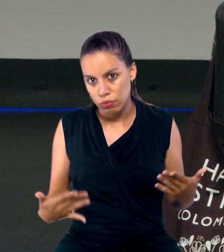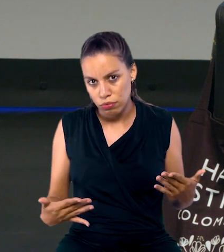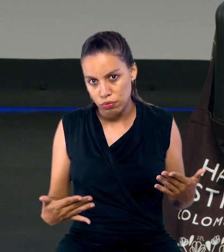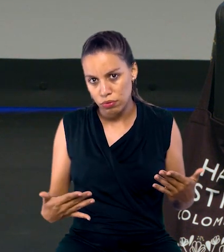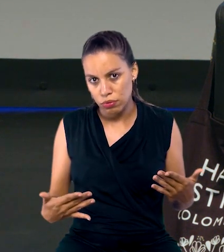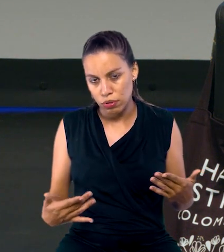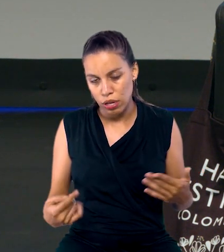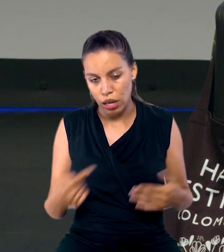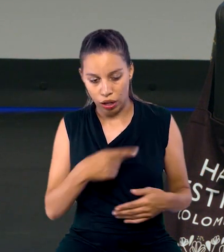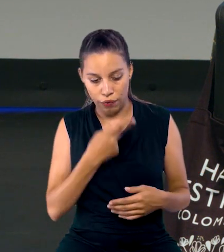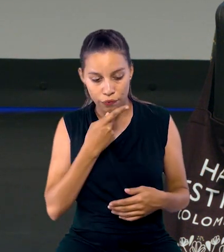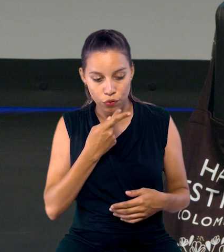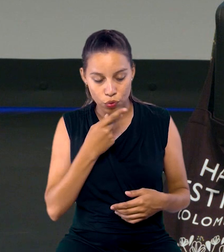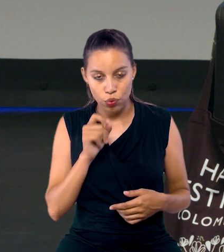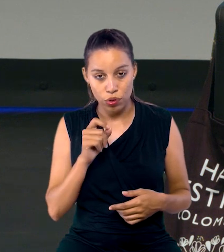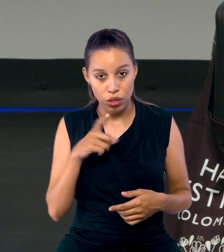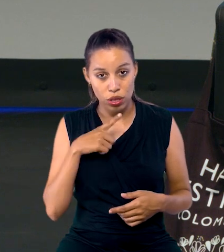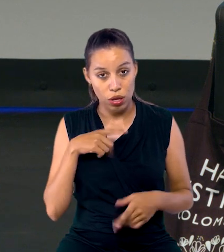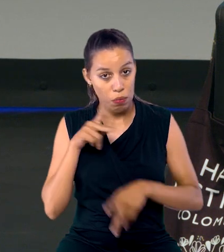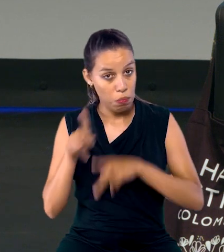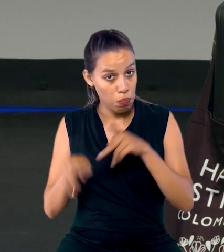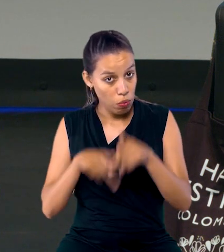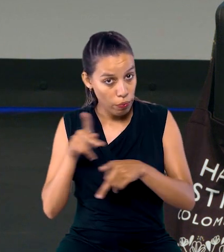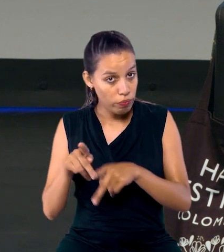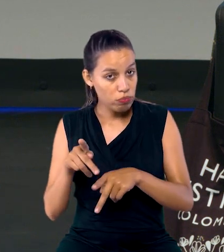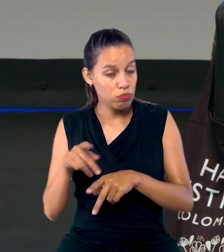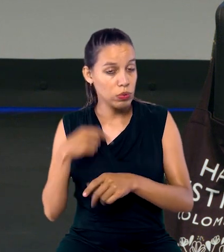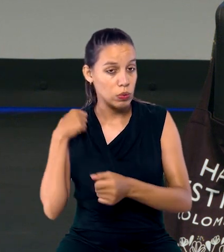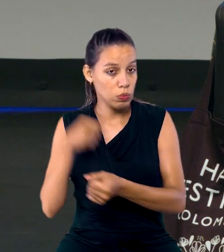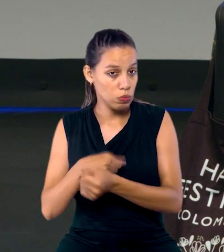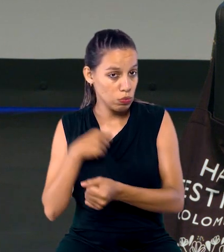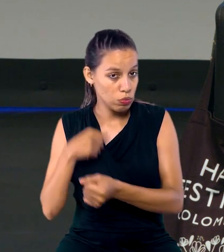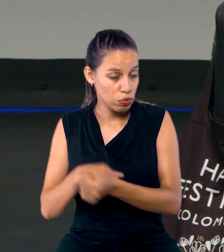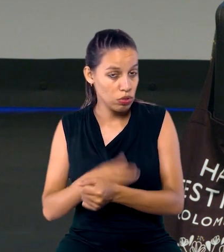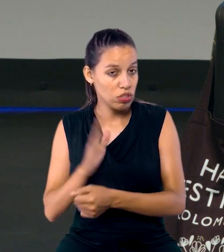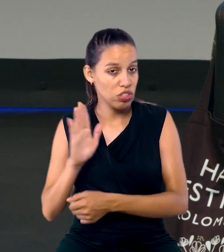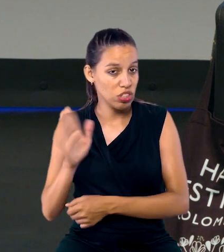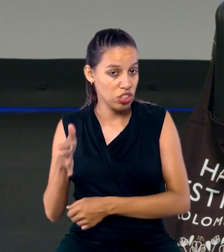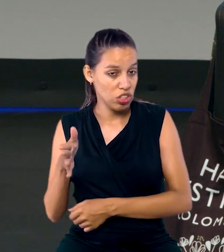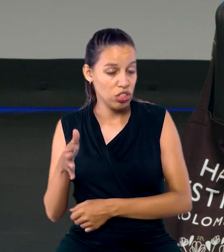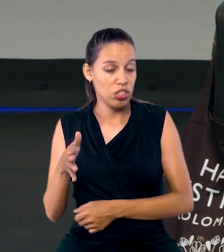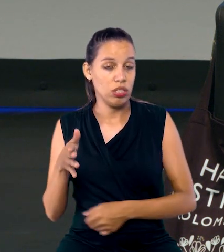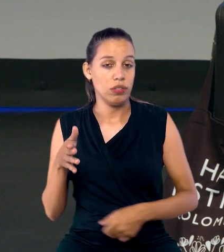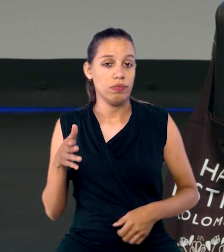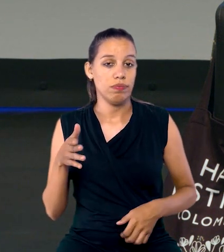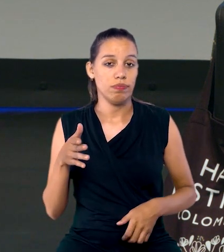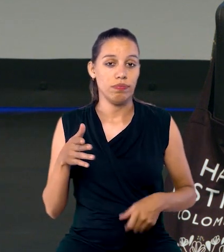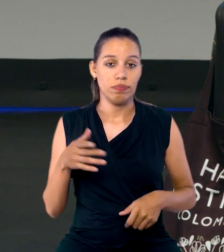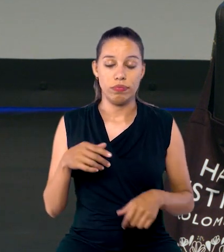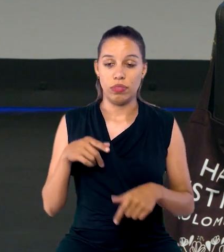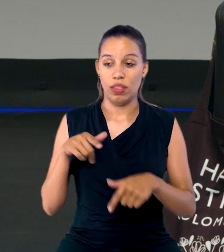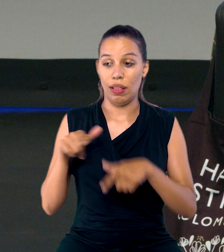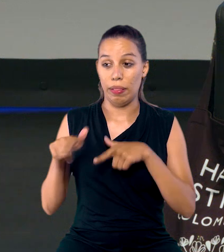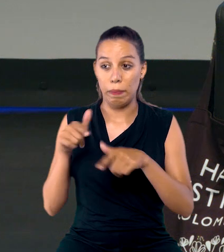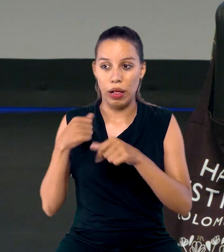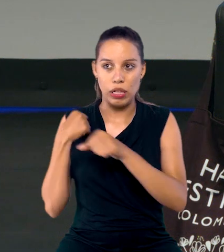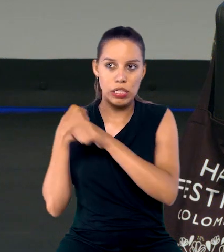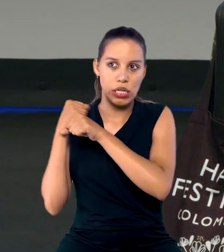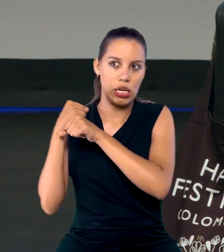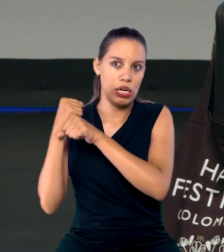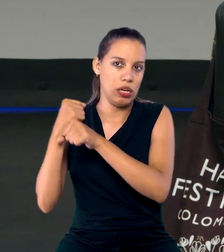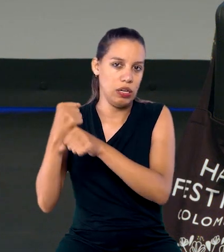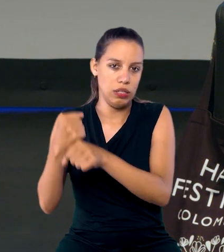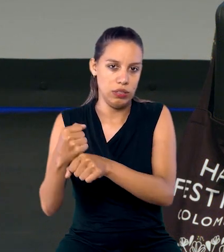Eliane trouxe, tem muita gente, muitos povos, muitas comunidades já fazendo um trabalho, né, de décadas,